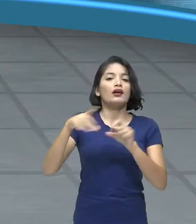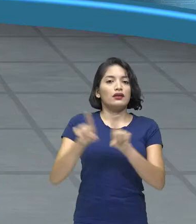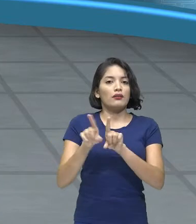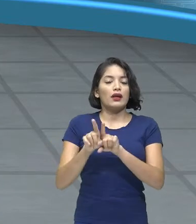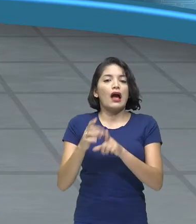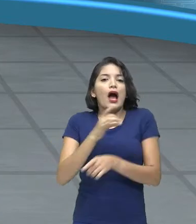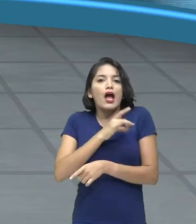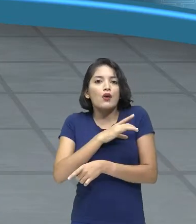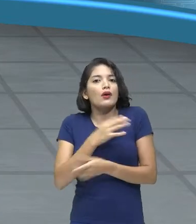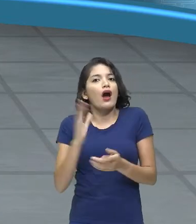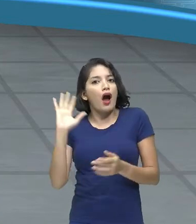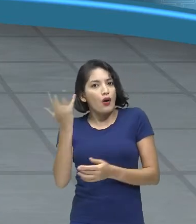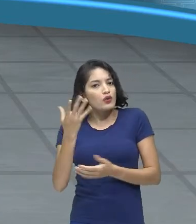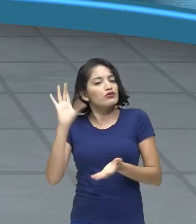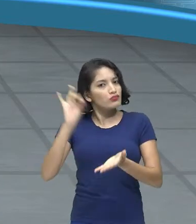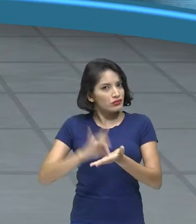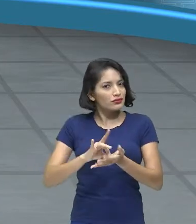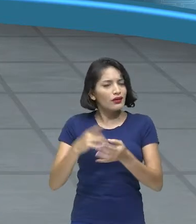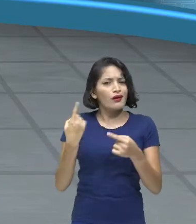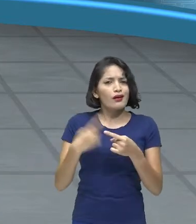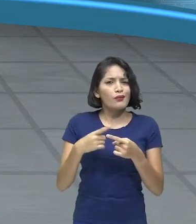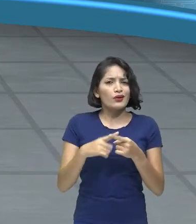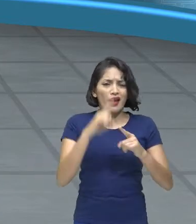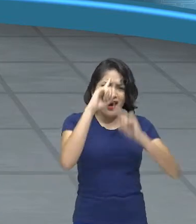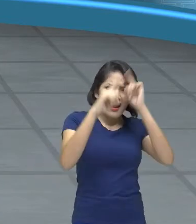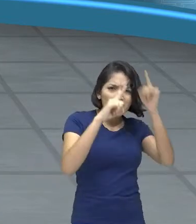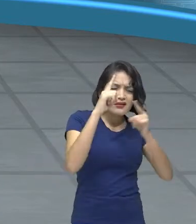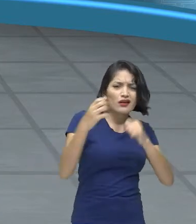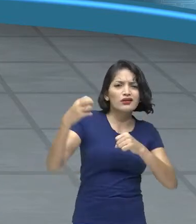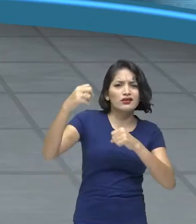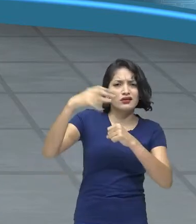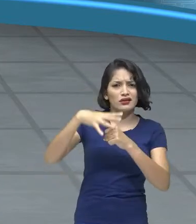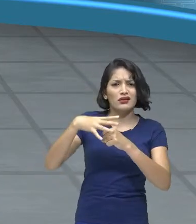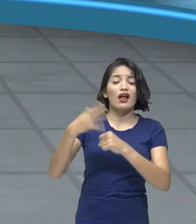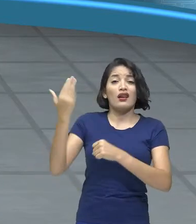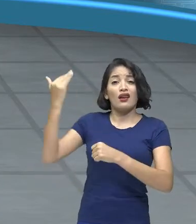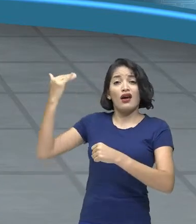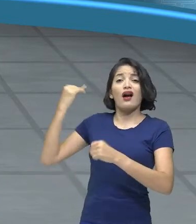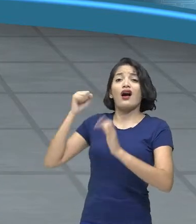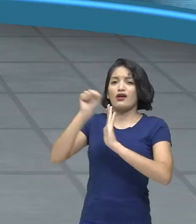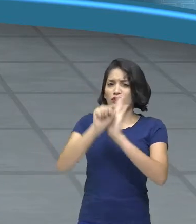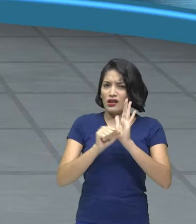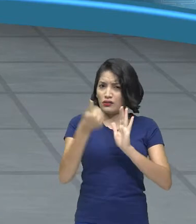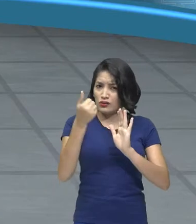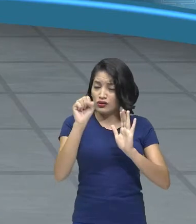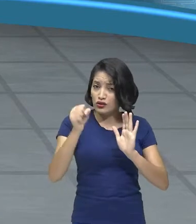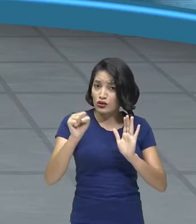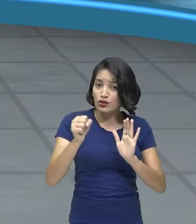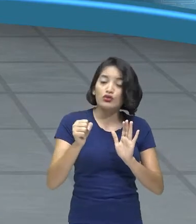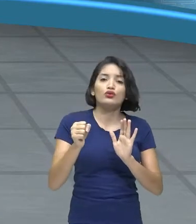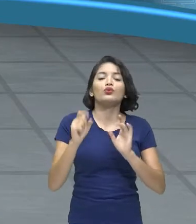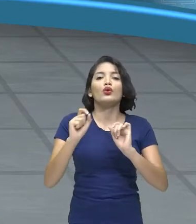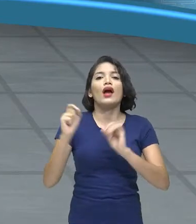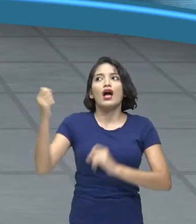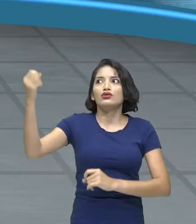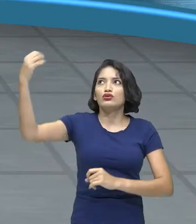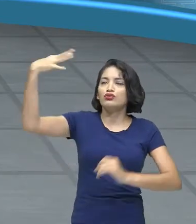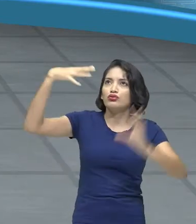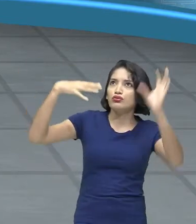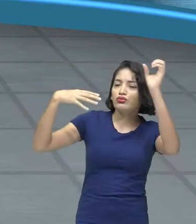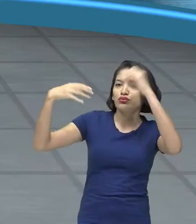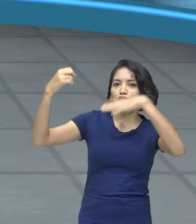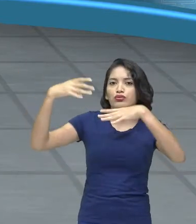se tornando uma verdade. Por quê? Porque as ideias iluministas, nós estamos lá no século XVIII, lembram? Século das luzes,